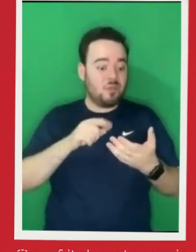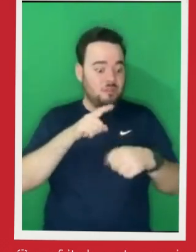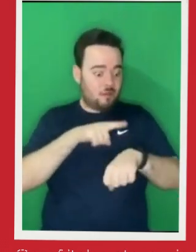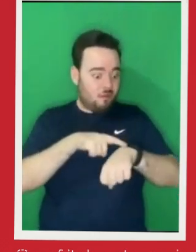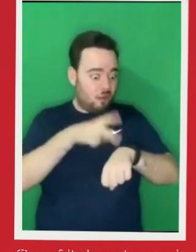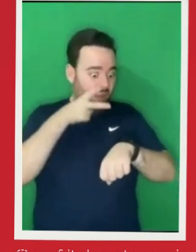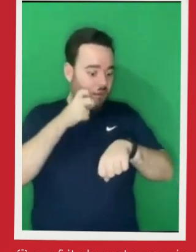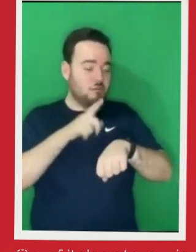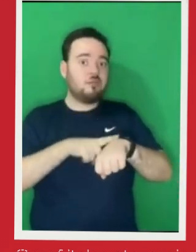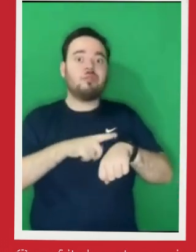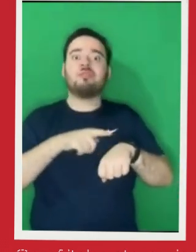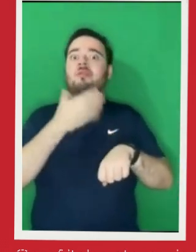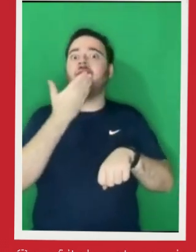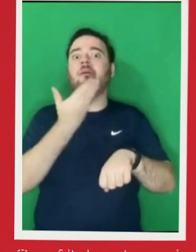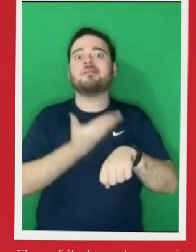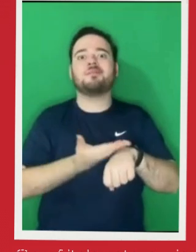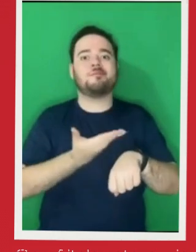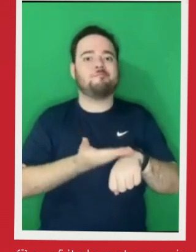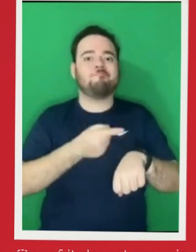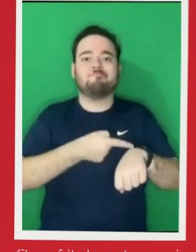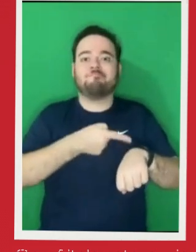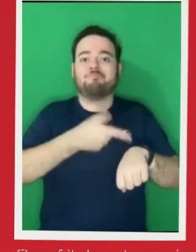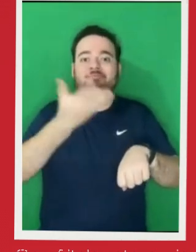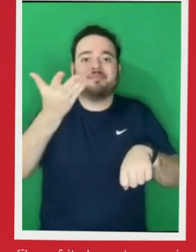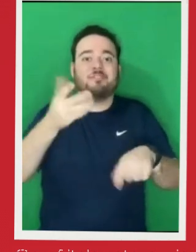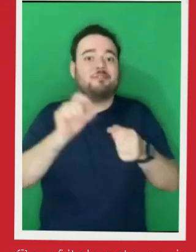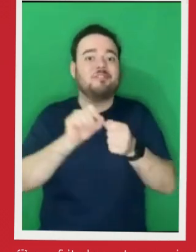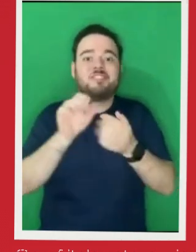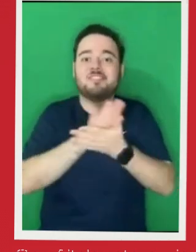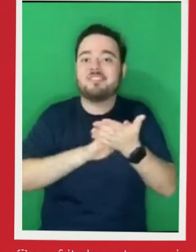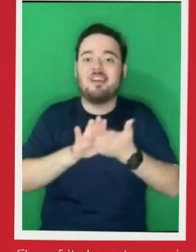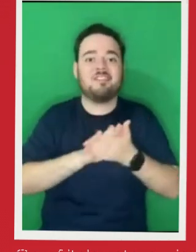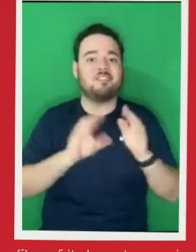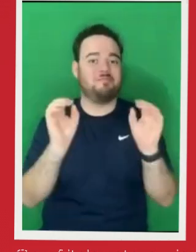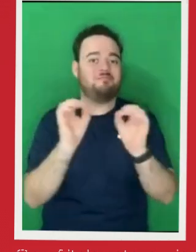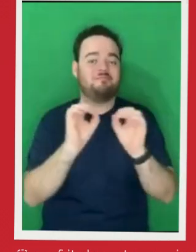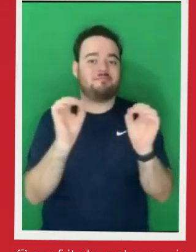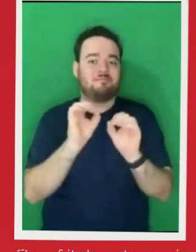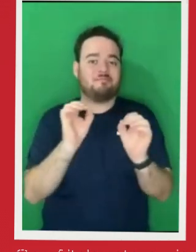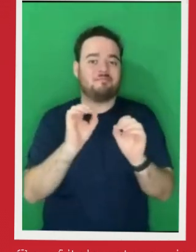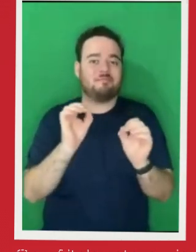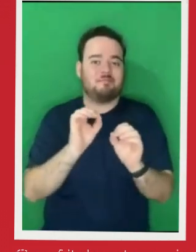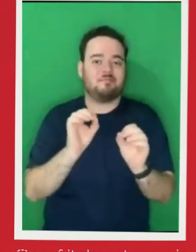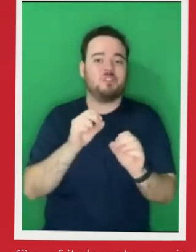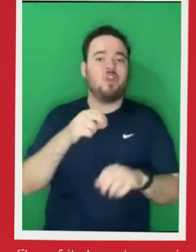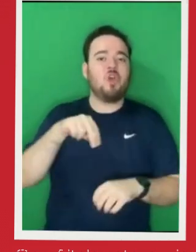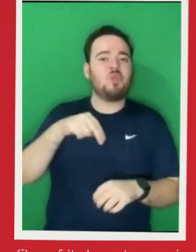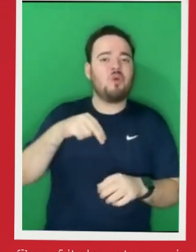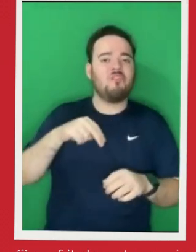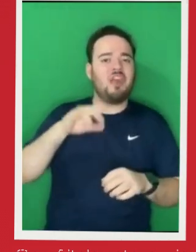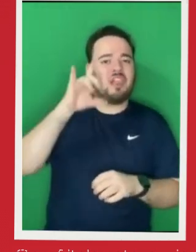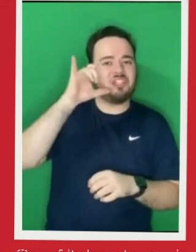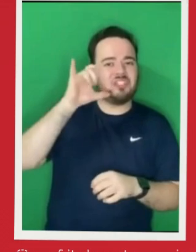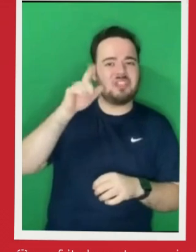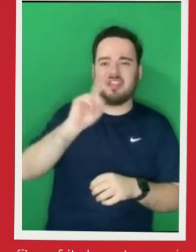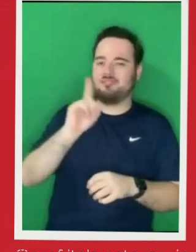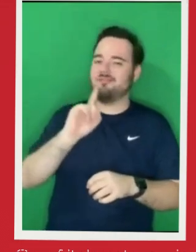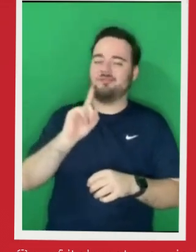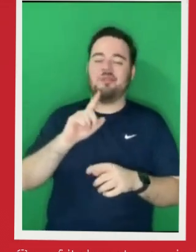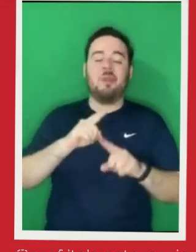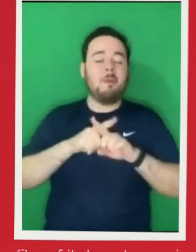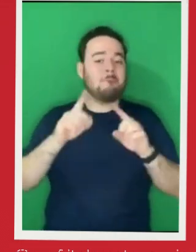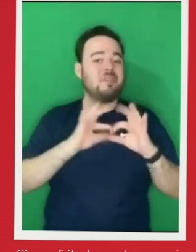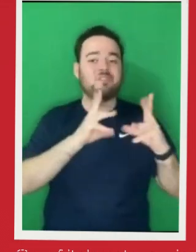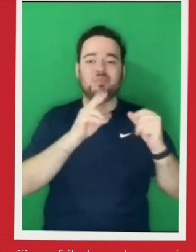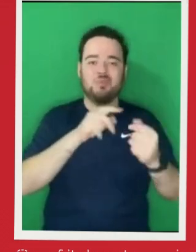E depois passou muito tempo e eu não sei o que eu fiz, né? Eu só não vejo aquelas novelas de Instagram, tá, gente?